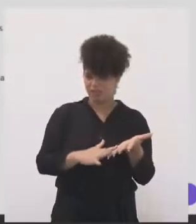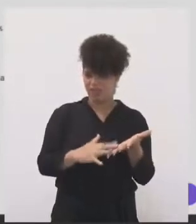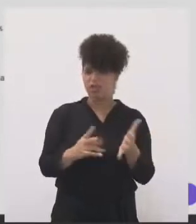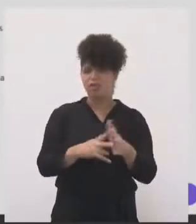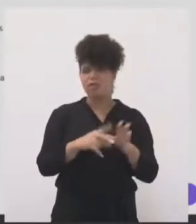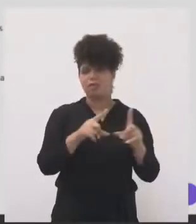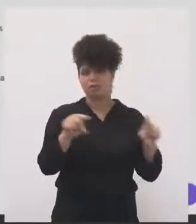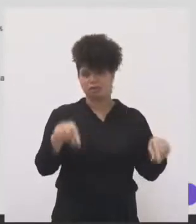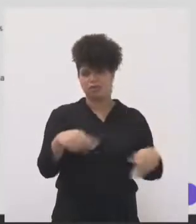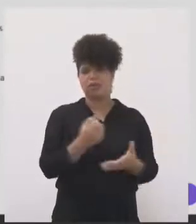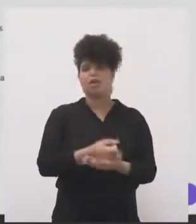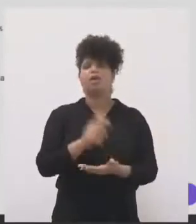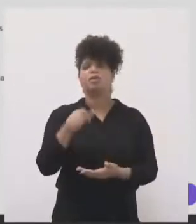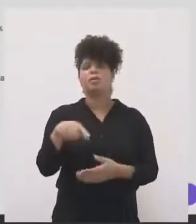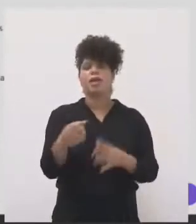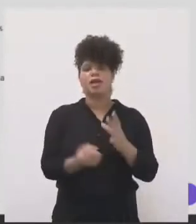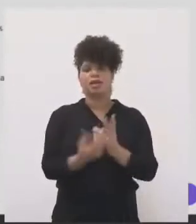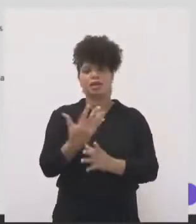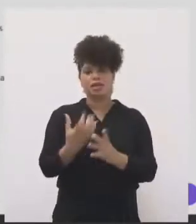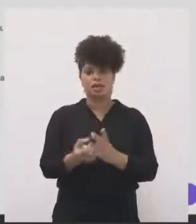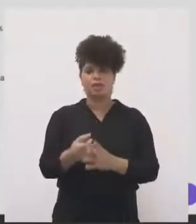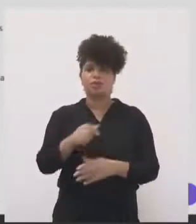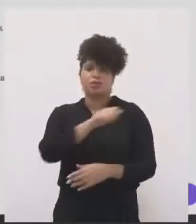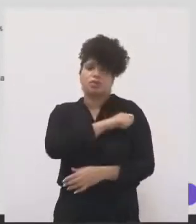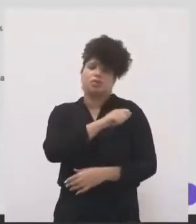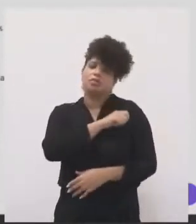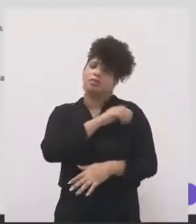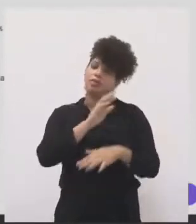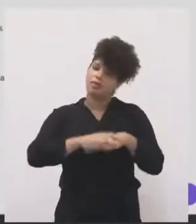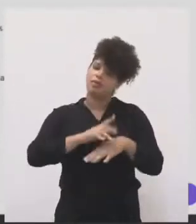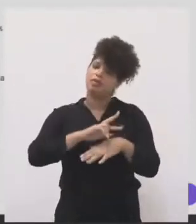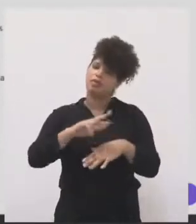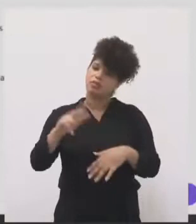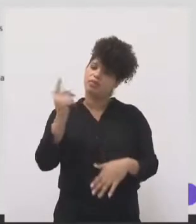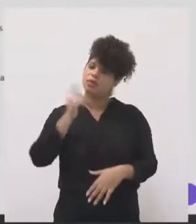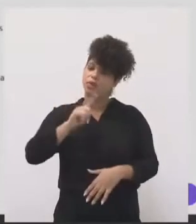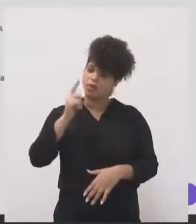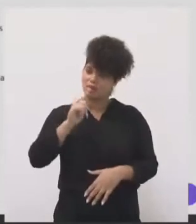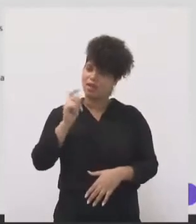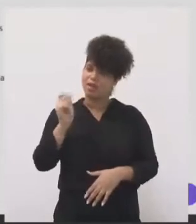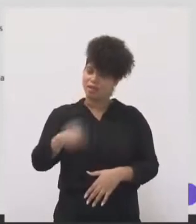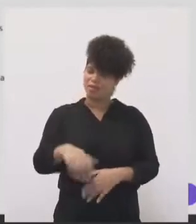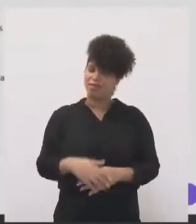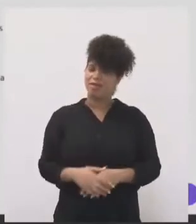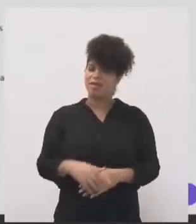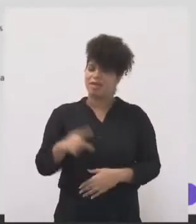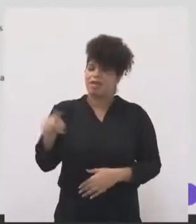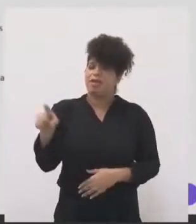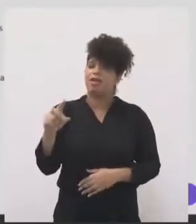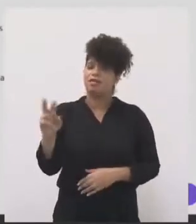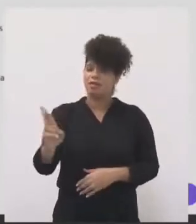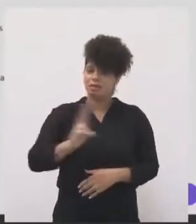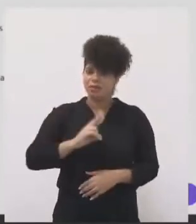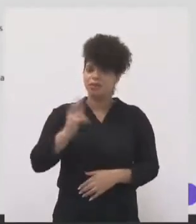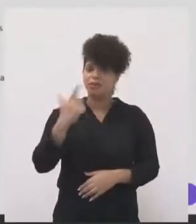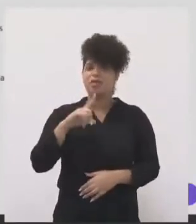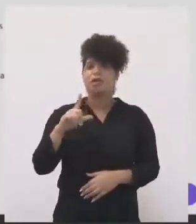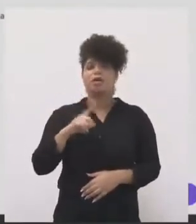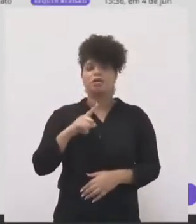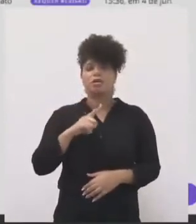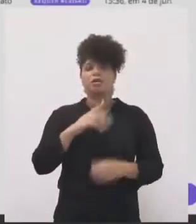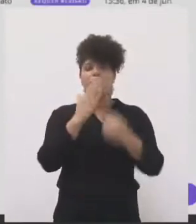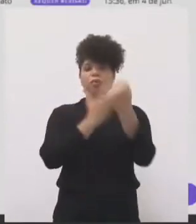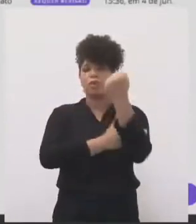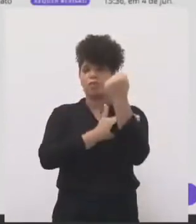criar atividades, enviar para os alunos fazerem essas atividades, e os alunos podem retornar para o professor. Então, tem uma pastinha